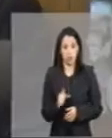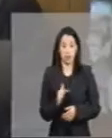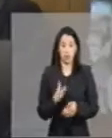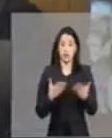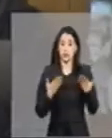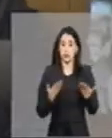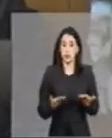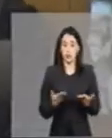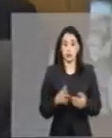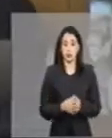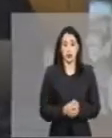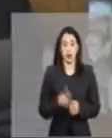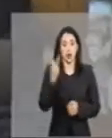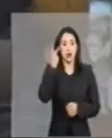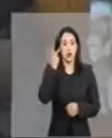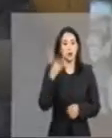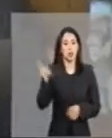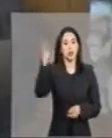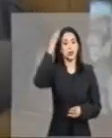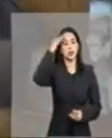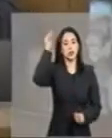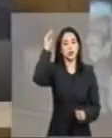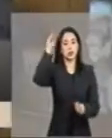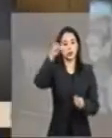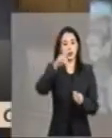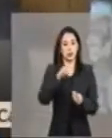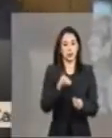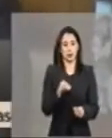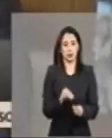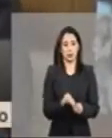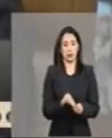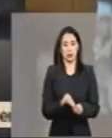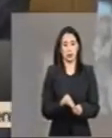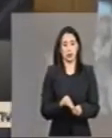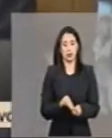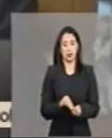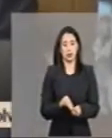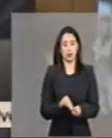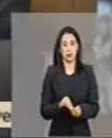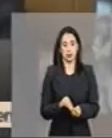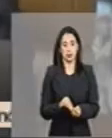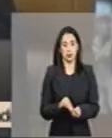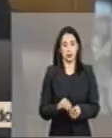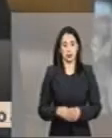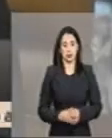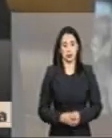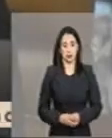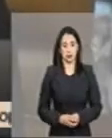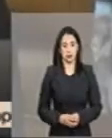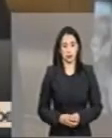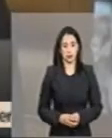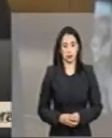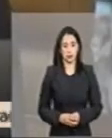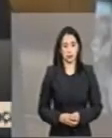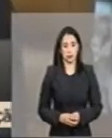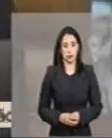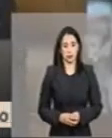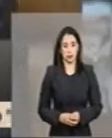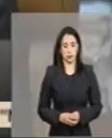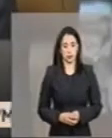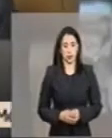Portanto, para efeito de reconhecimento de eventual usurpação